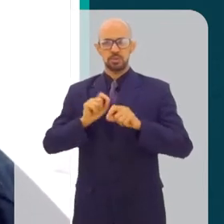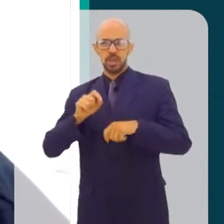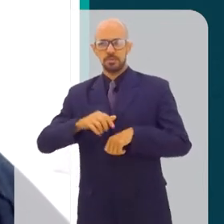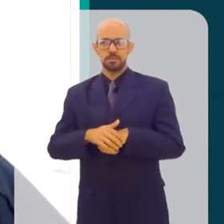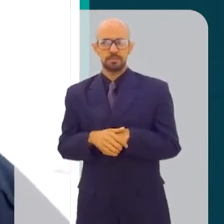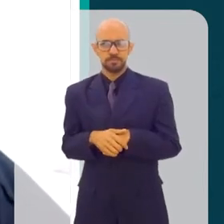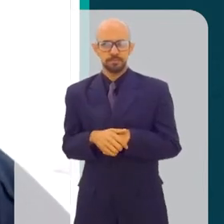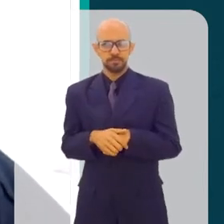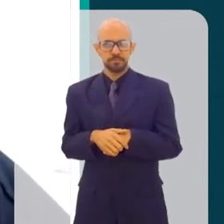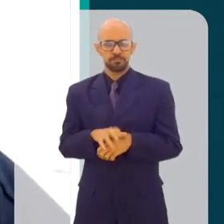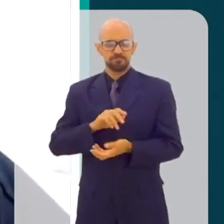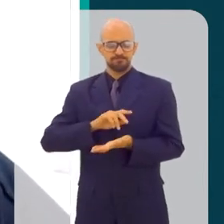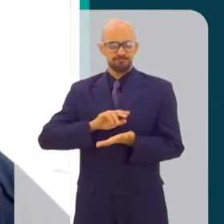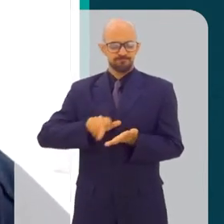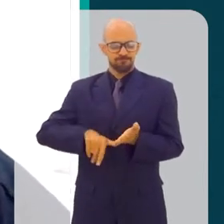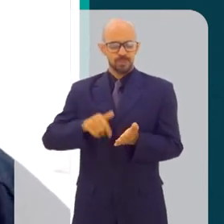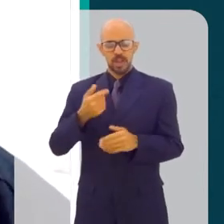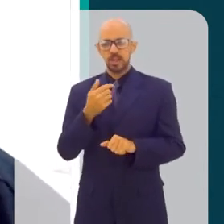percebe, sim,